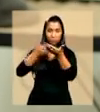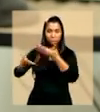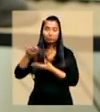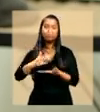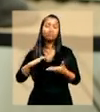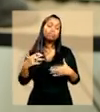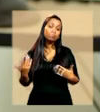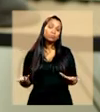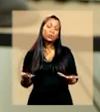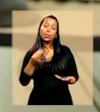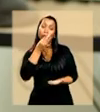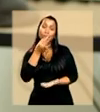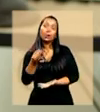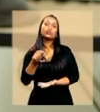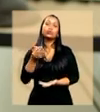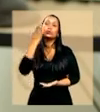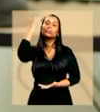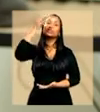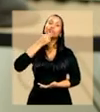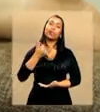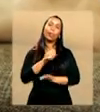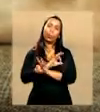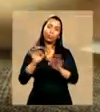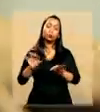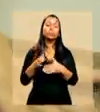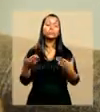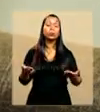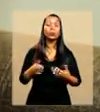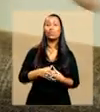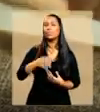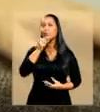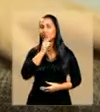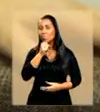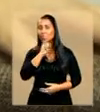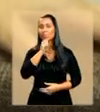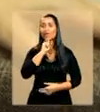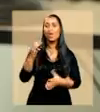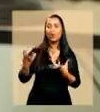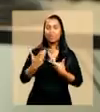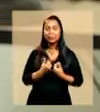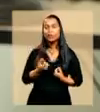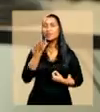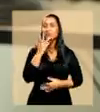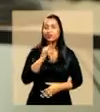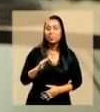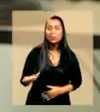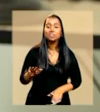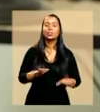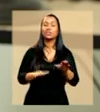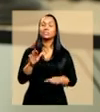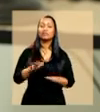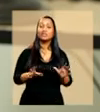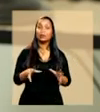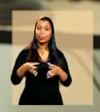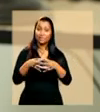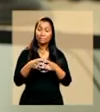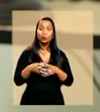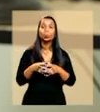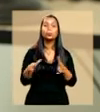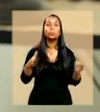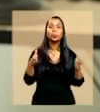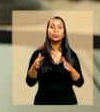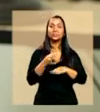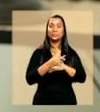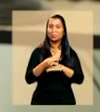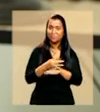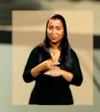que o sucesso é garantido. No caso de avós que recebem, né, muitas crianças, às vezes aquela turma durante o